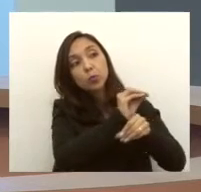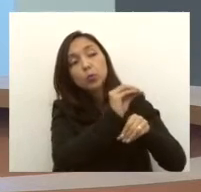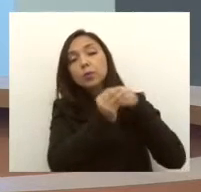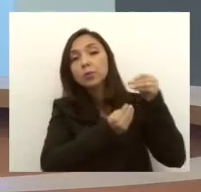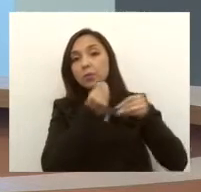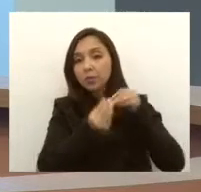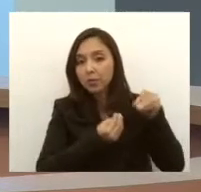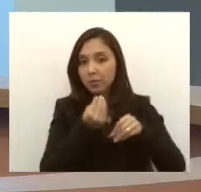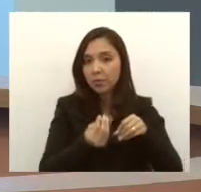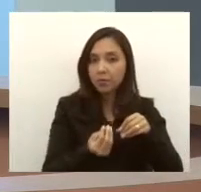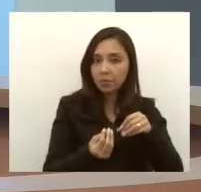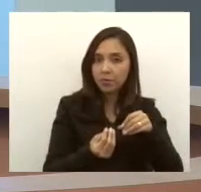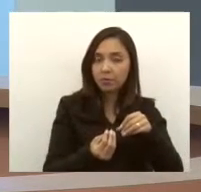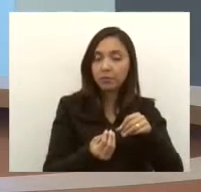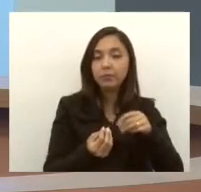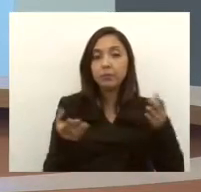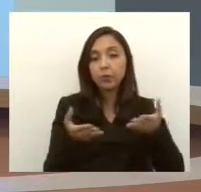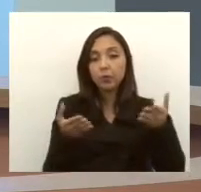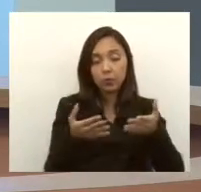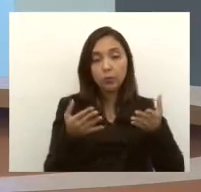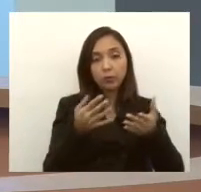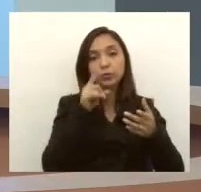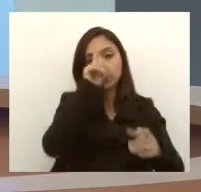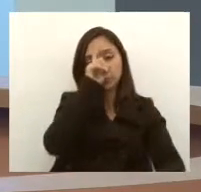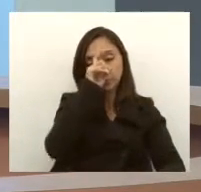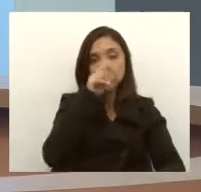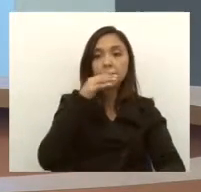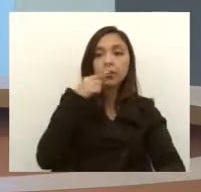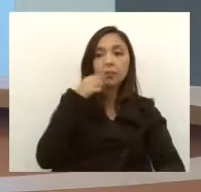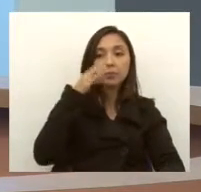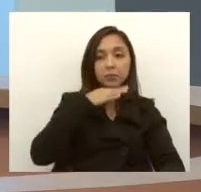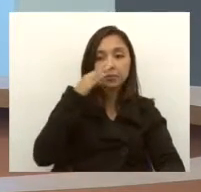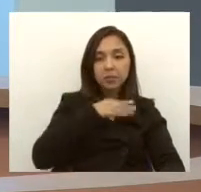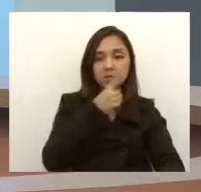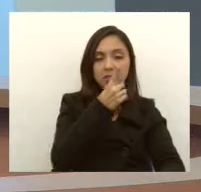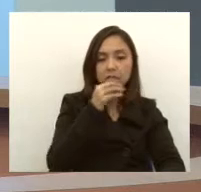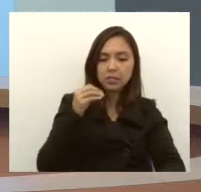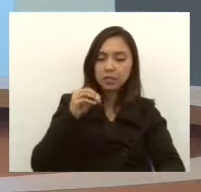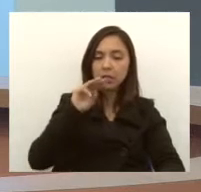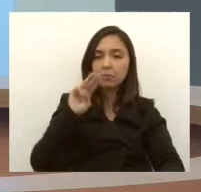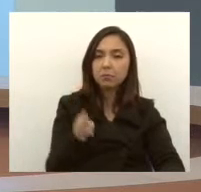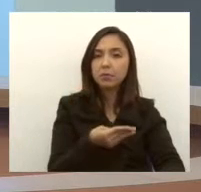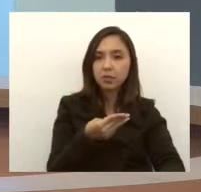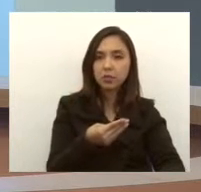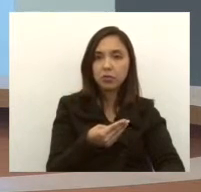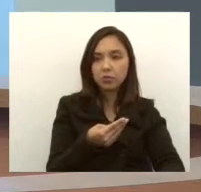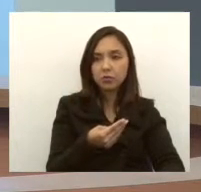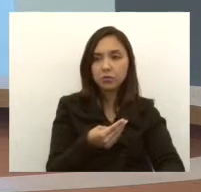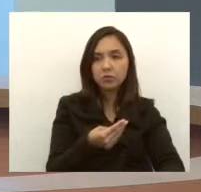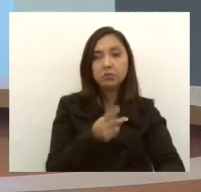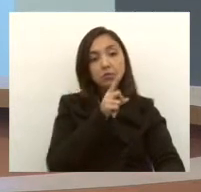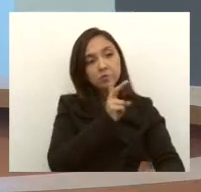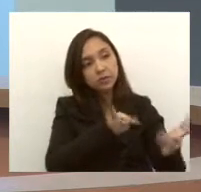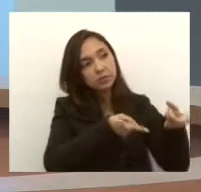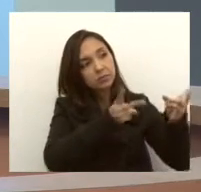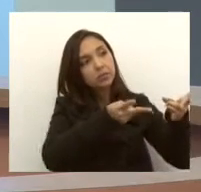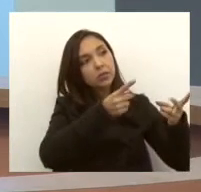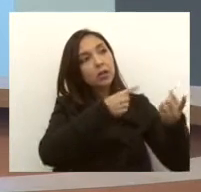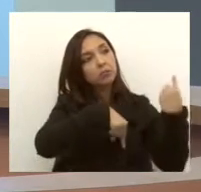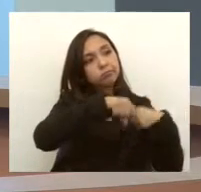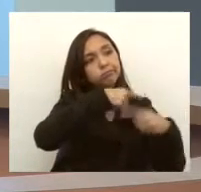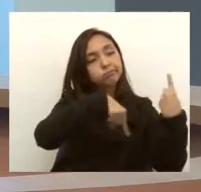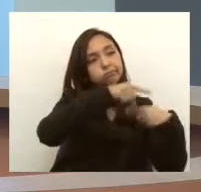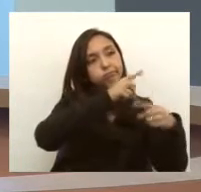funcionando. Hoje, o Hospital Pimenta chega perto dos 100 milhões de reais para você manter ele